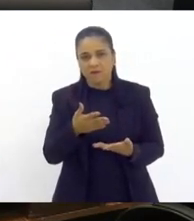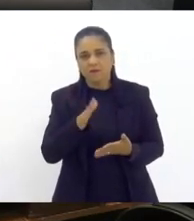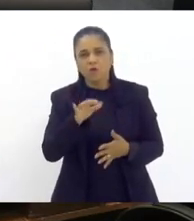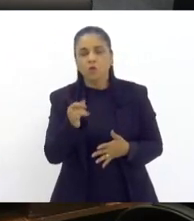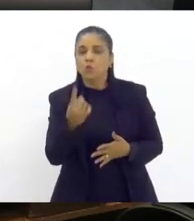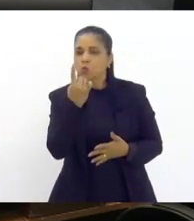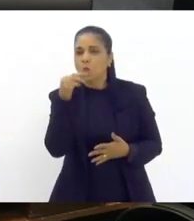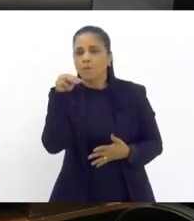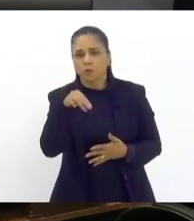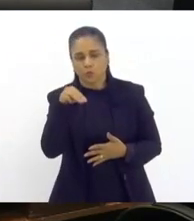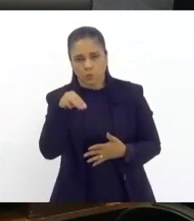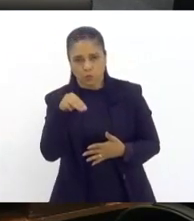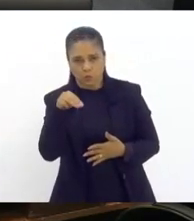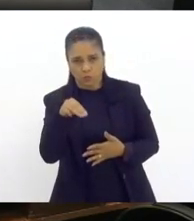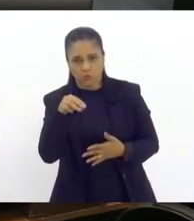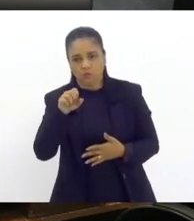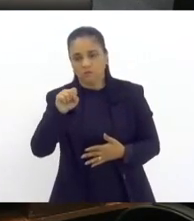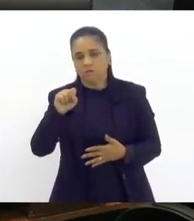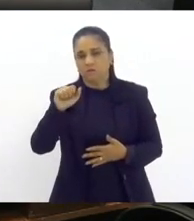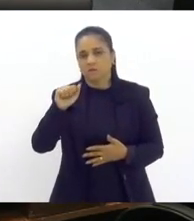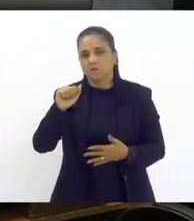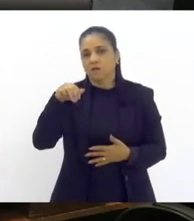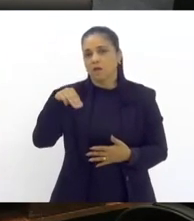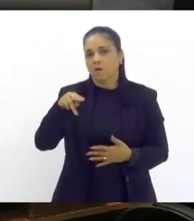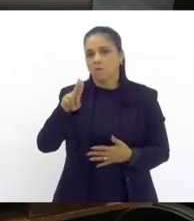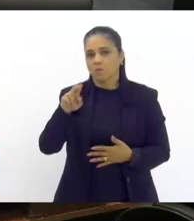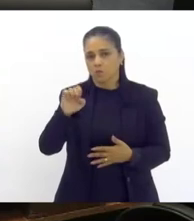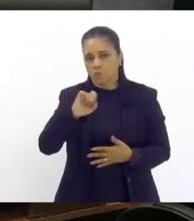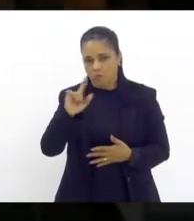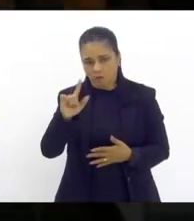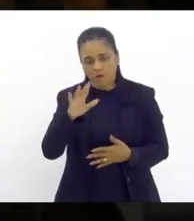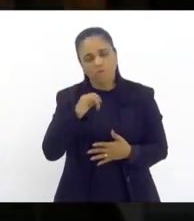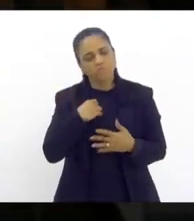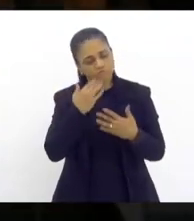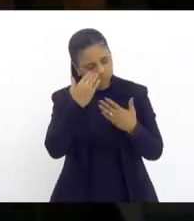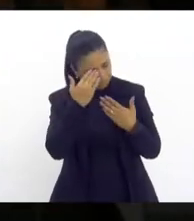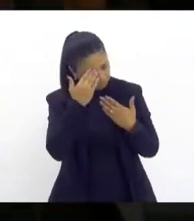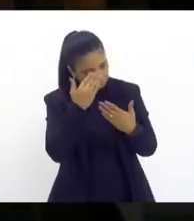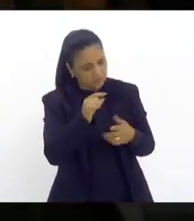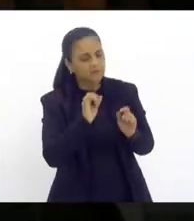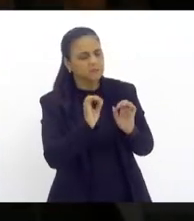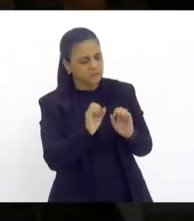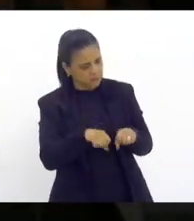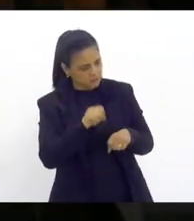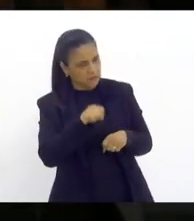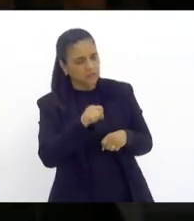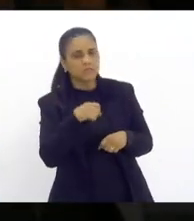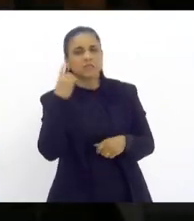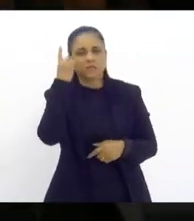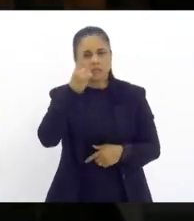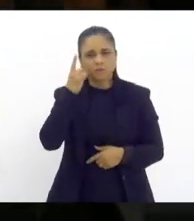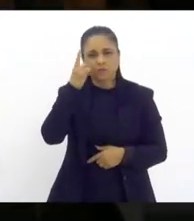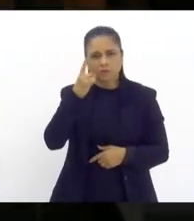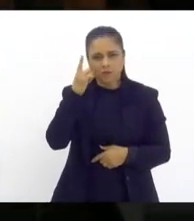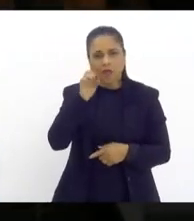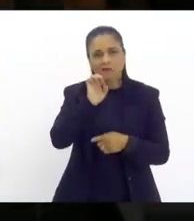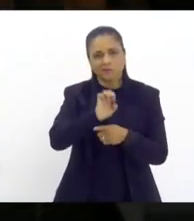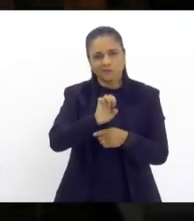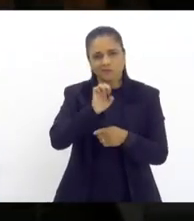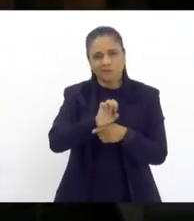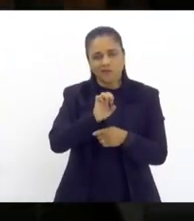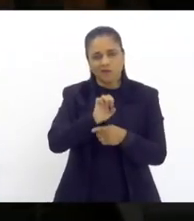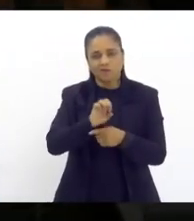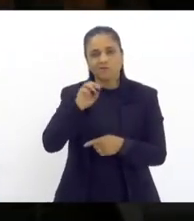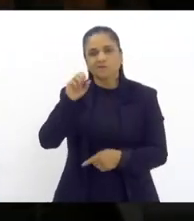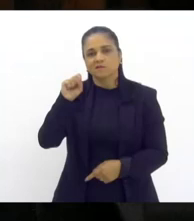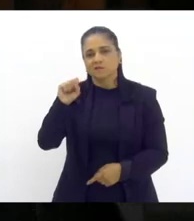Samuel. Perfeitamente, senhor engenheiro mecânico, deputado estadual... Samuel